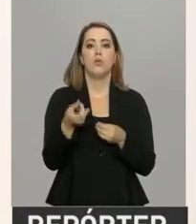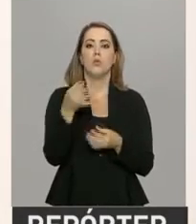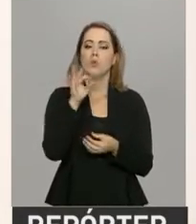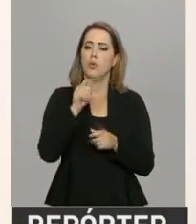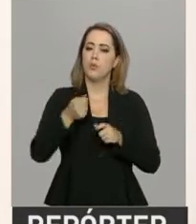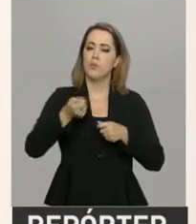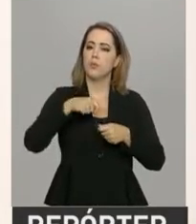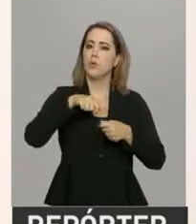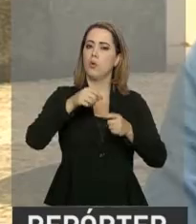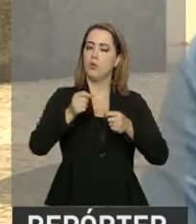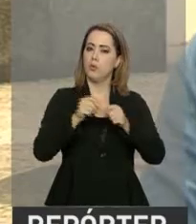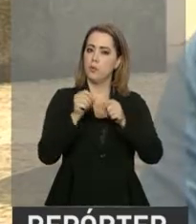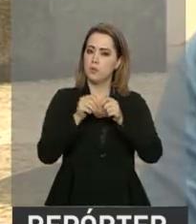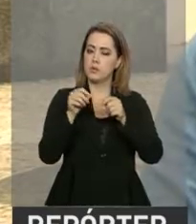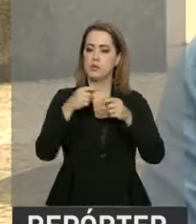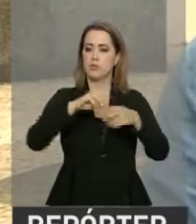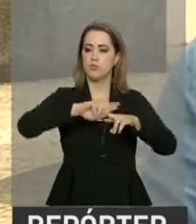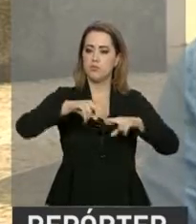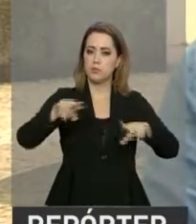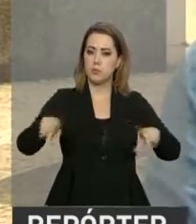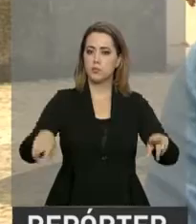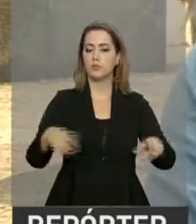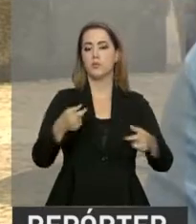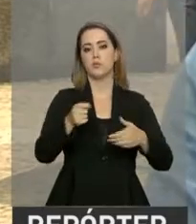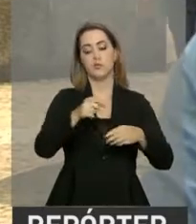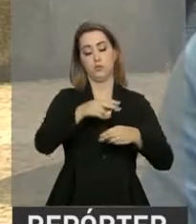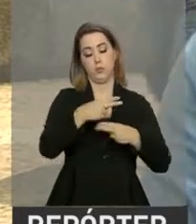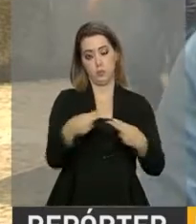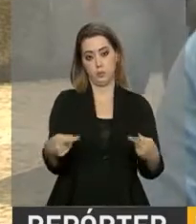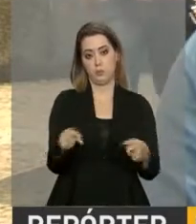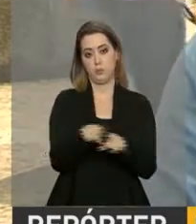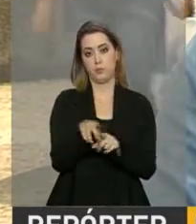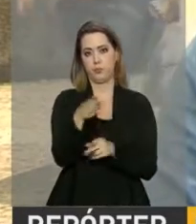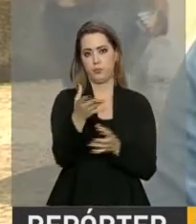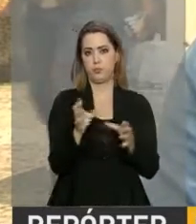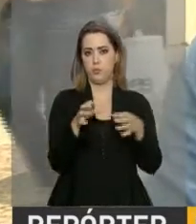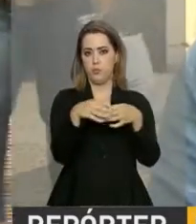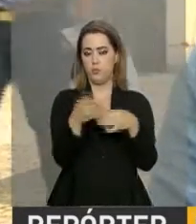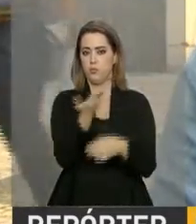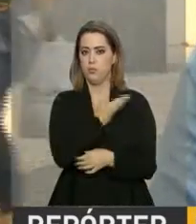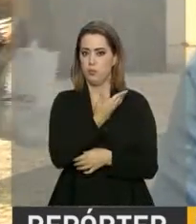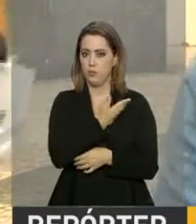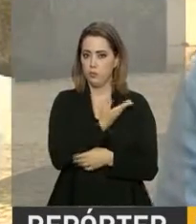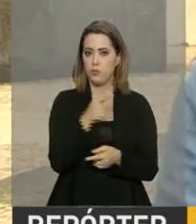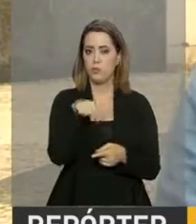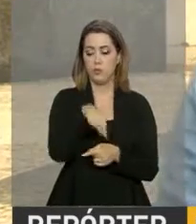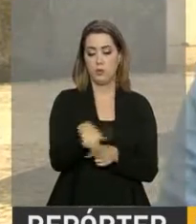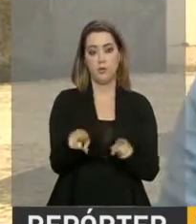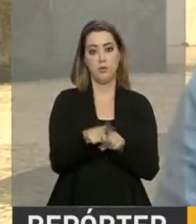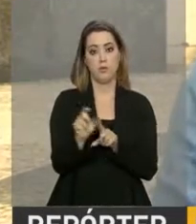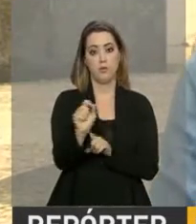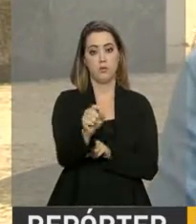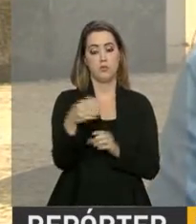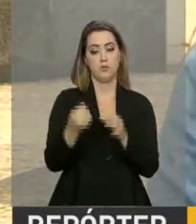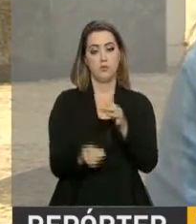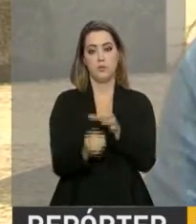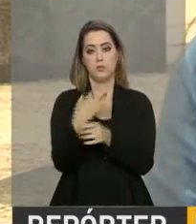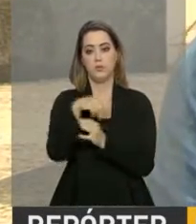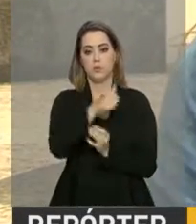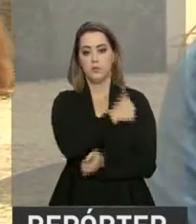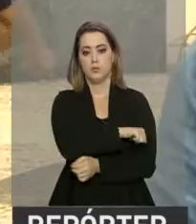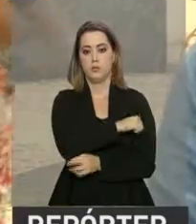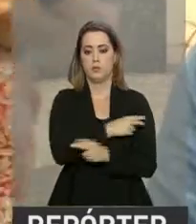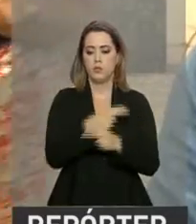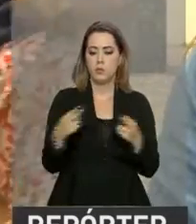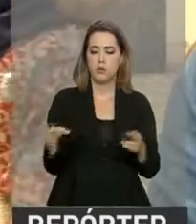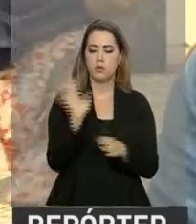ideia dos artesanatos. O grupo Amigas do Peito foi criado há 10 anos em um hospital público aqui do Rio de Janeiro e já ajudou